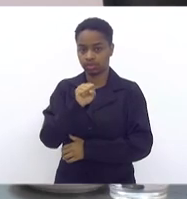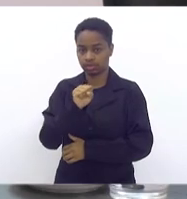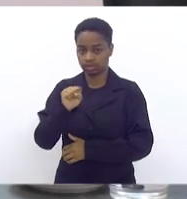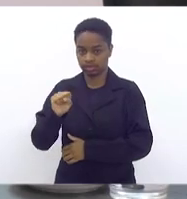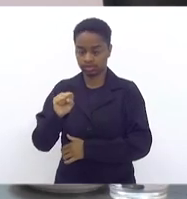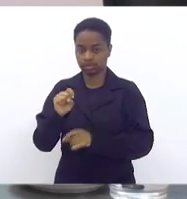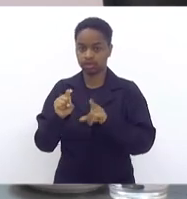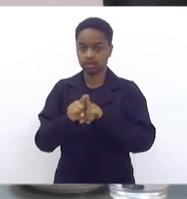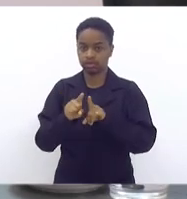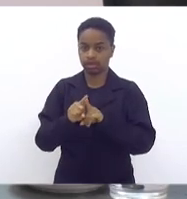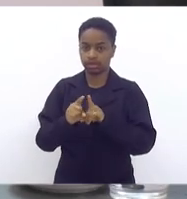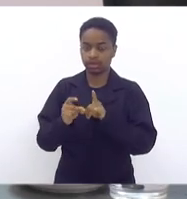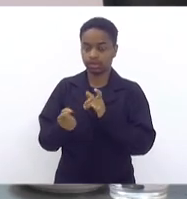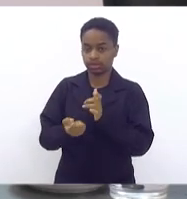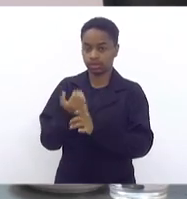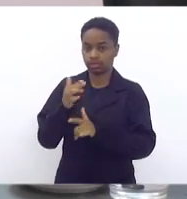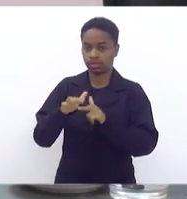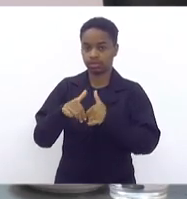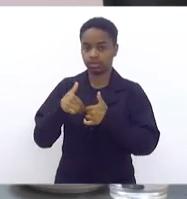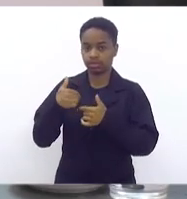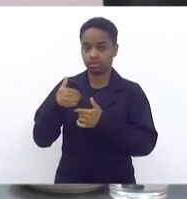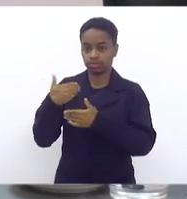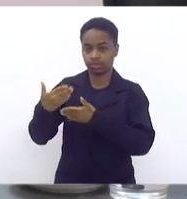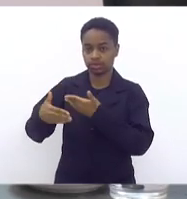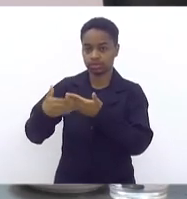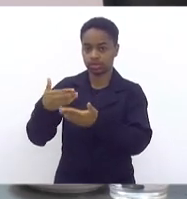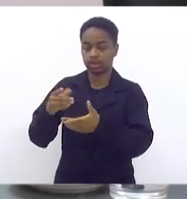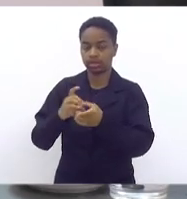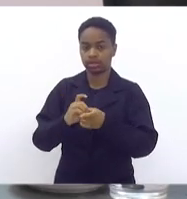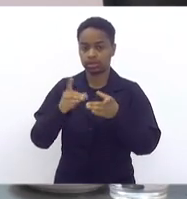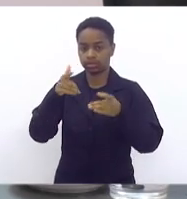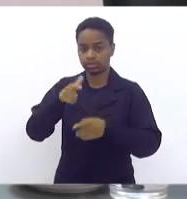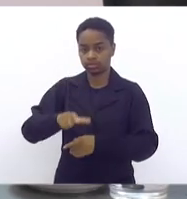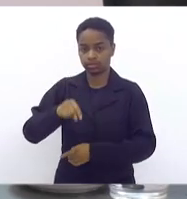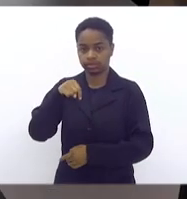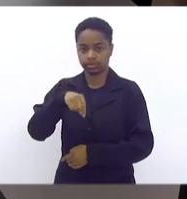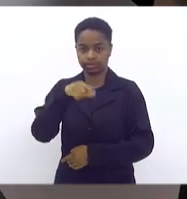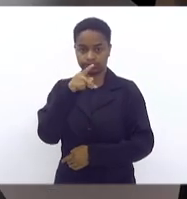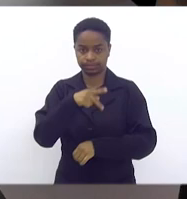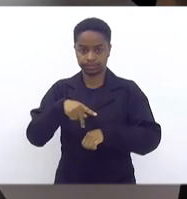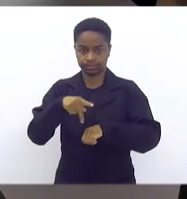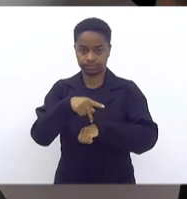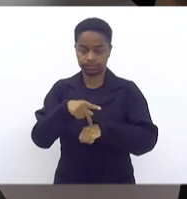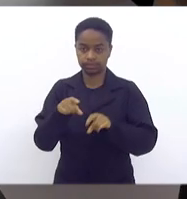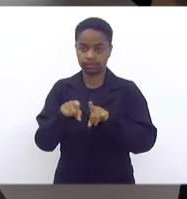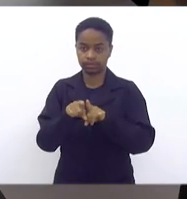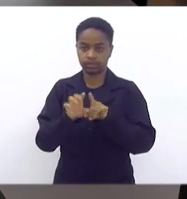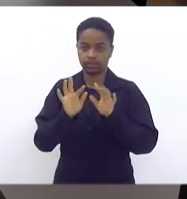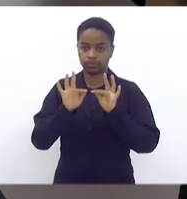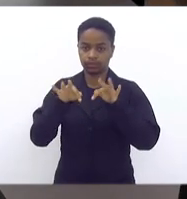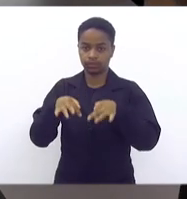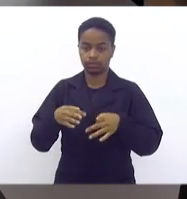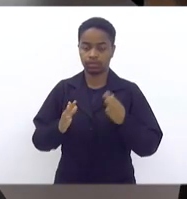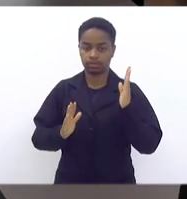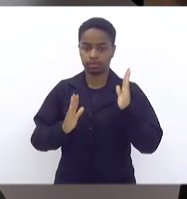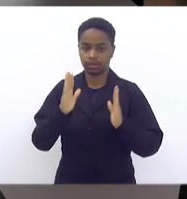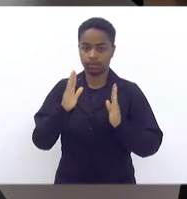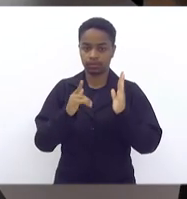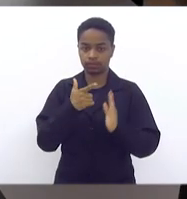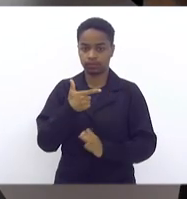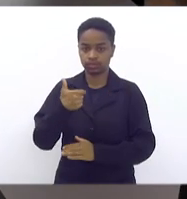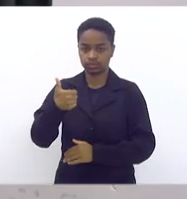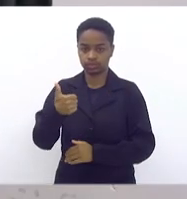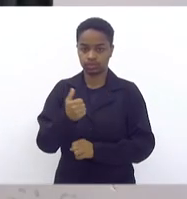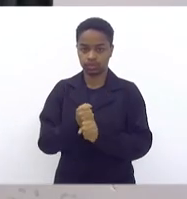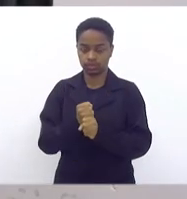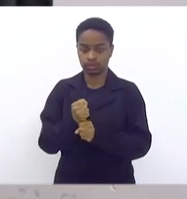é fruto de um processo de redemocratização do nosso país e o fim do período de 21 anos